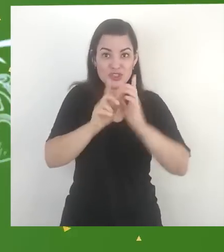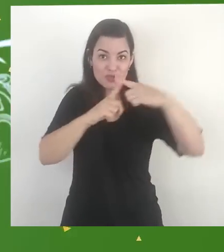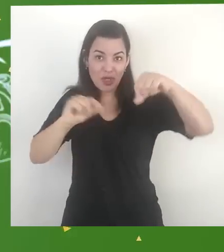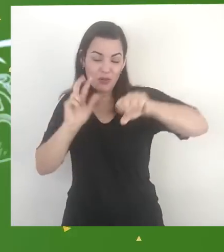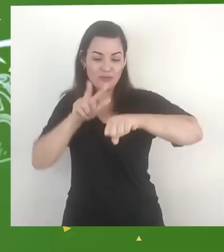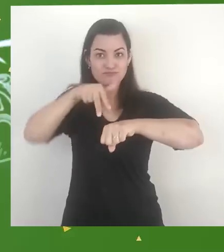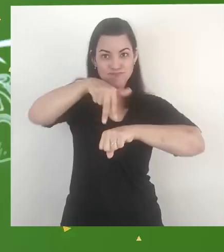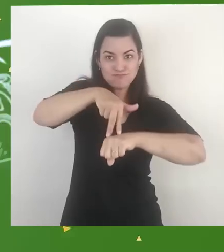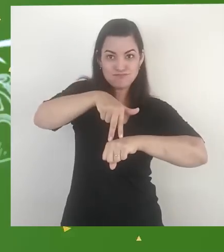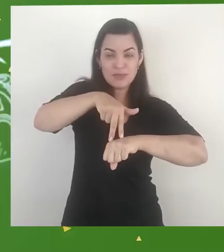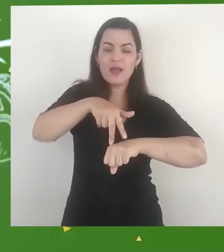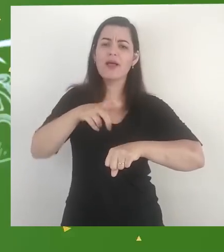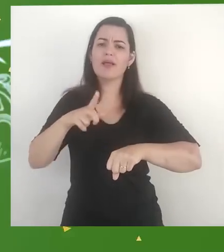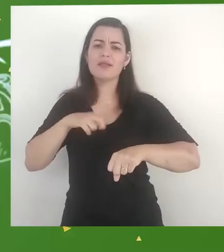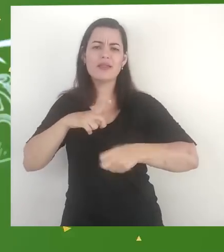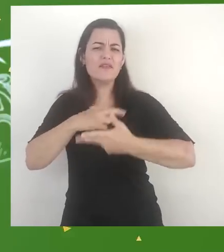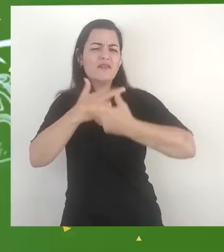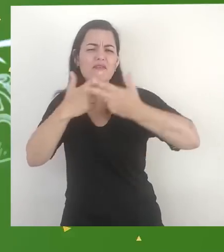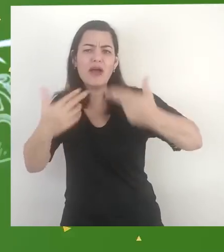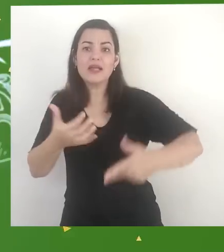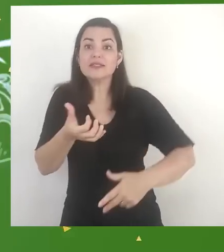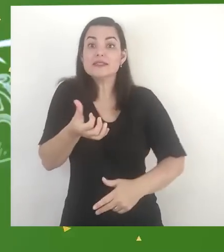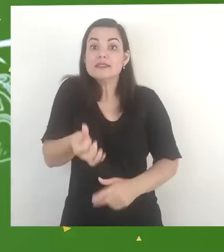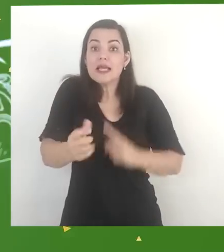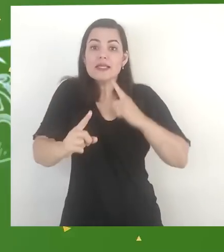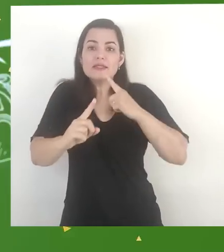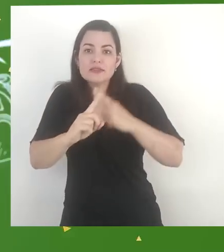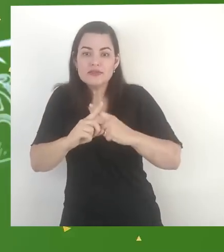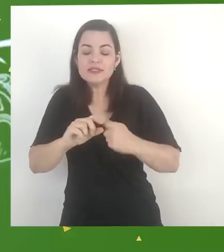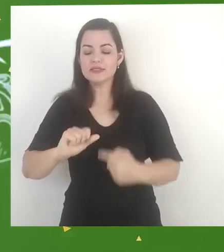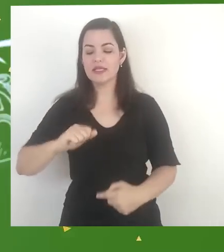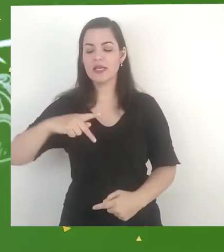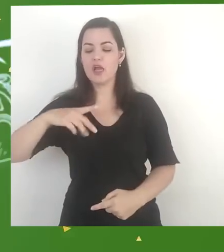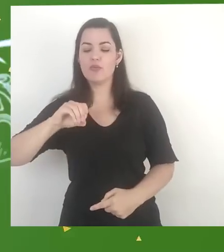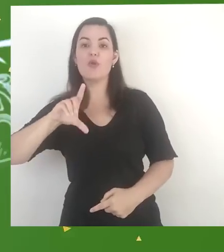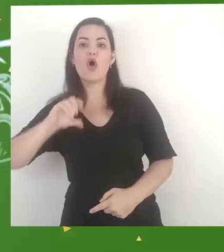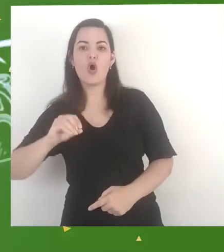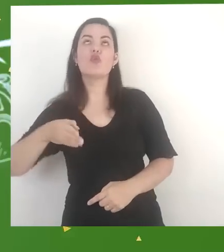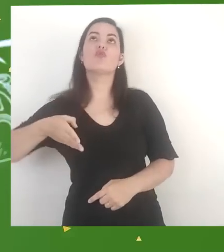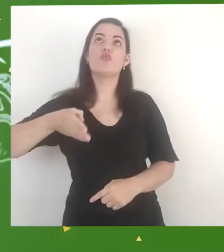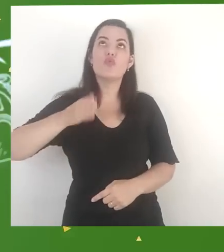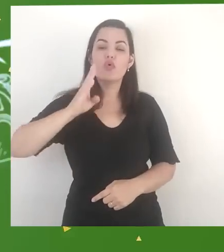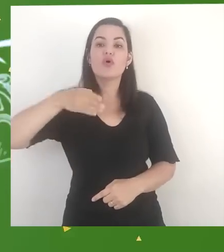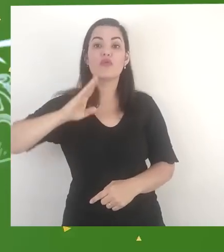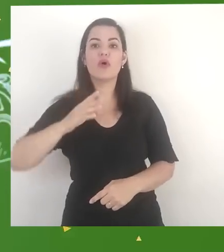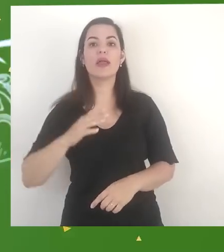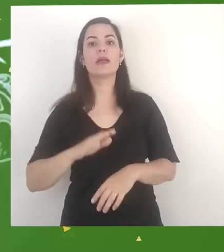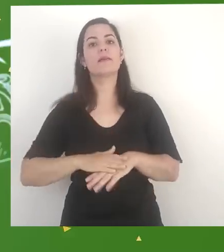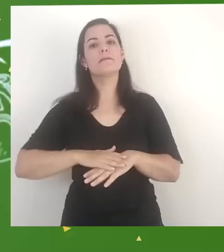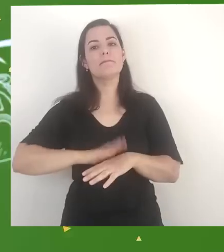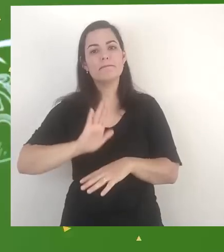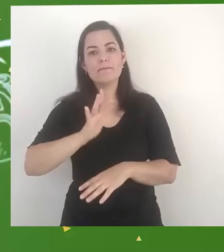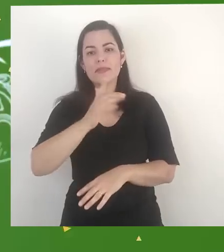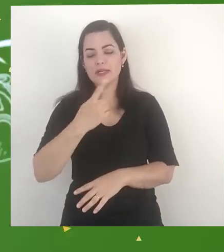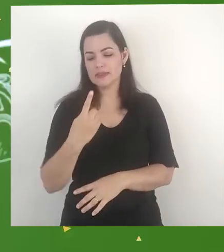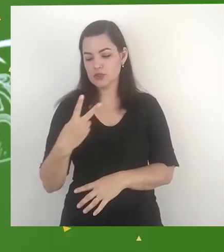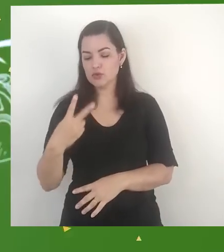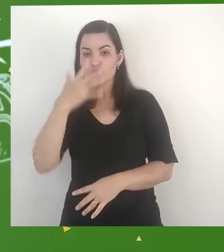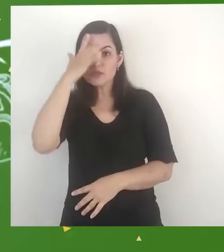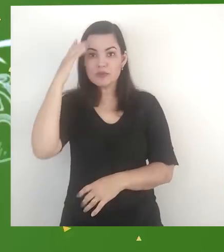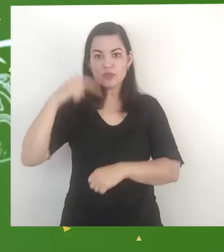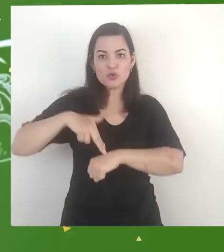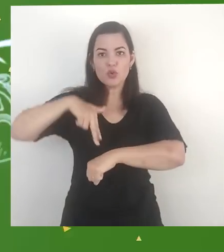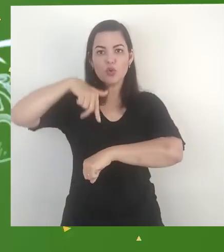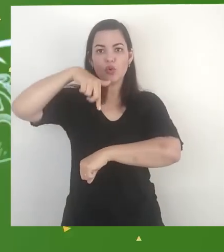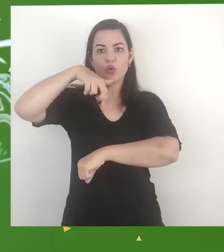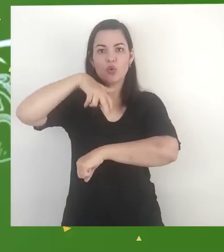outras missões, mais 6 missões da Apollo, e mais 12 astronautas tiveram o privilégio de